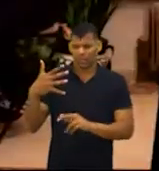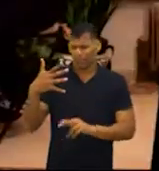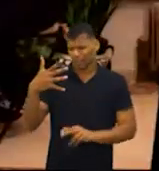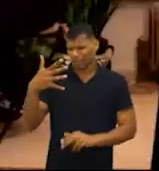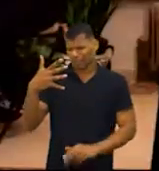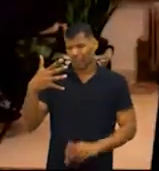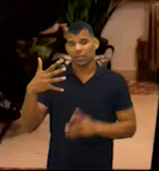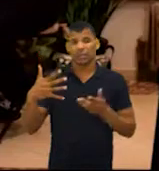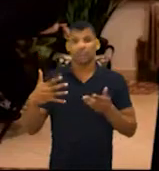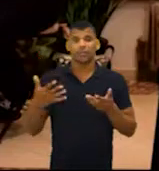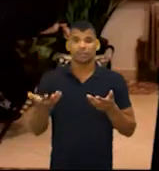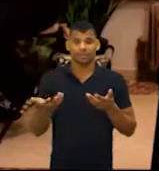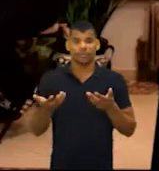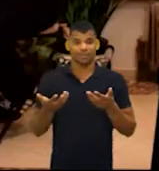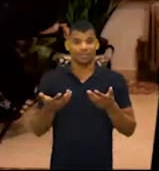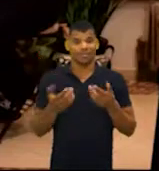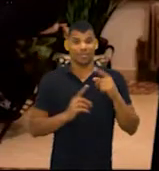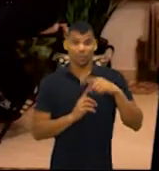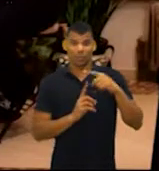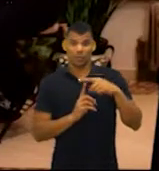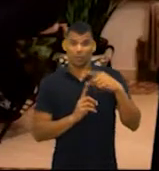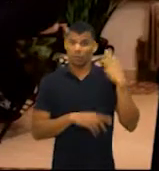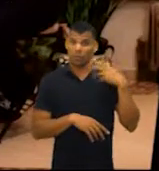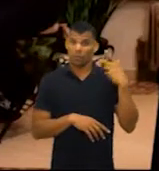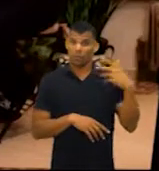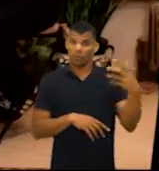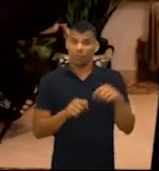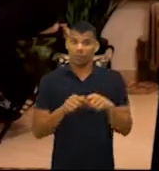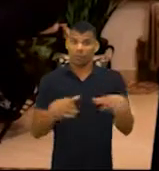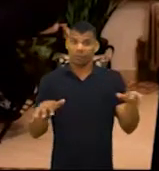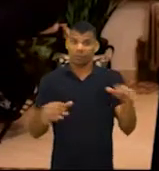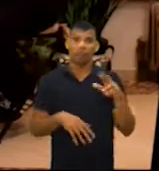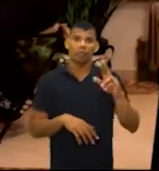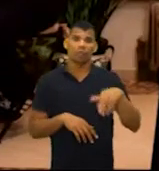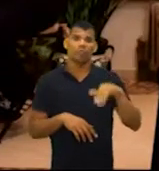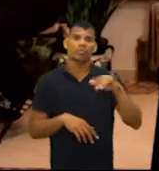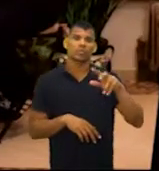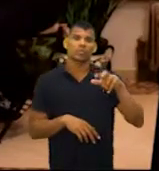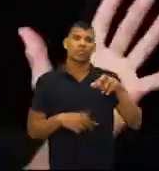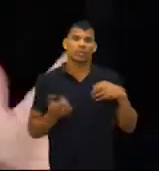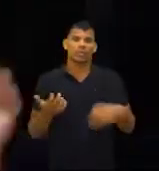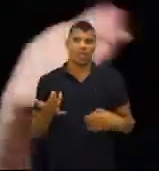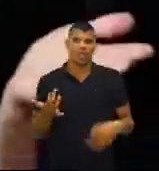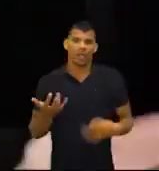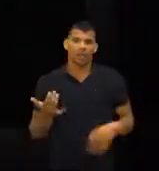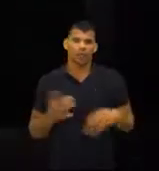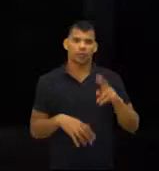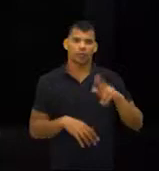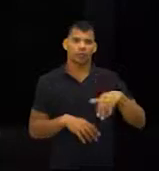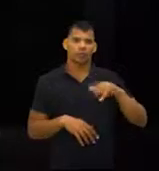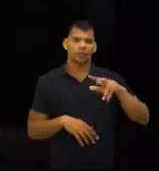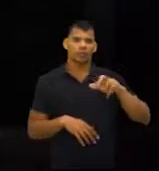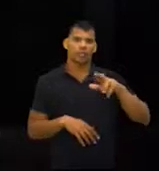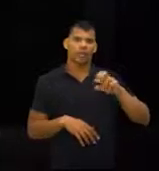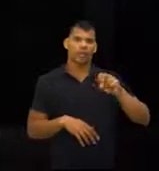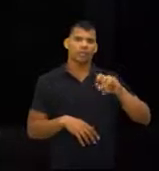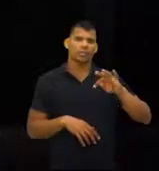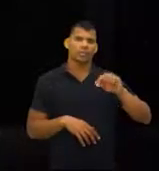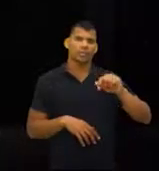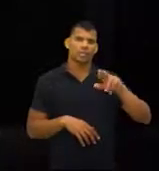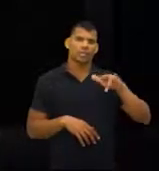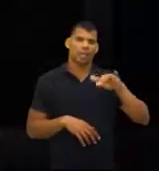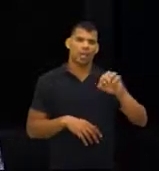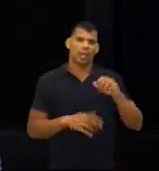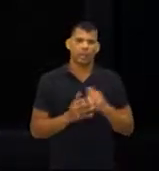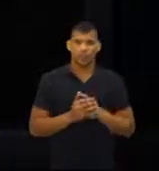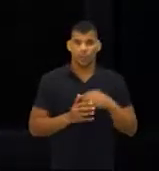existem muitas tendências. É o sertanejo universitário, que não se vê universitário, mas é sertanejo. E